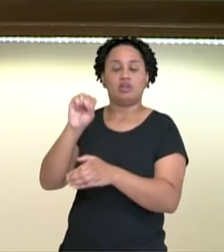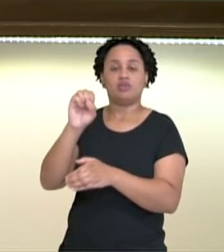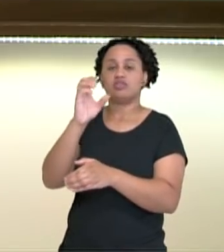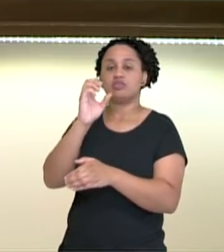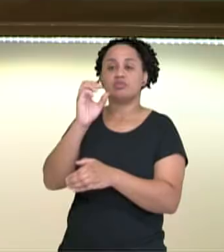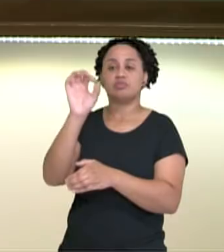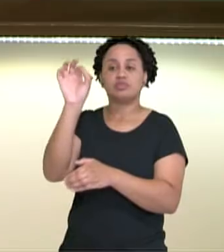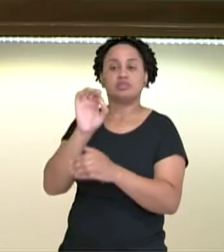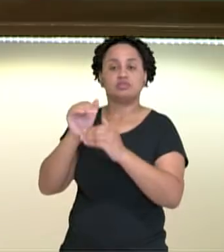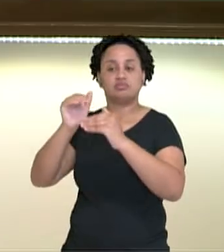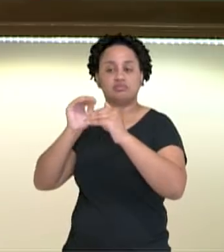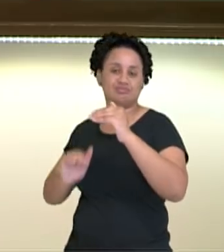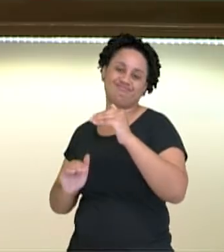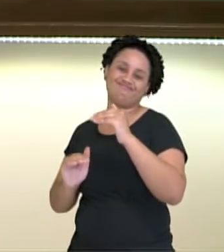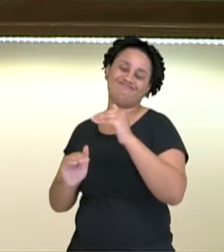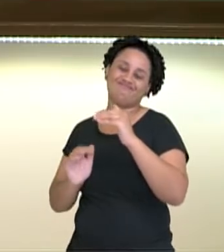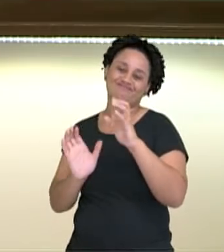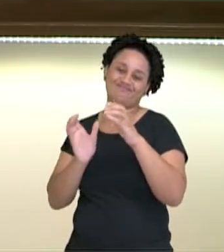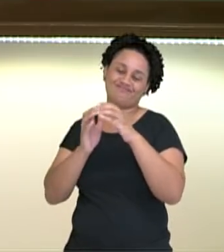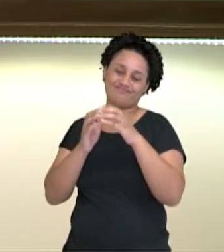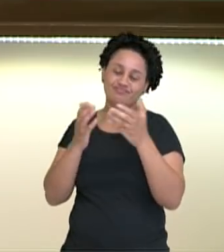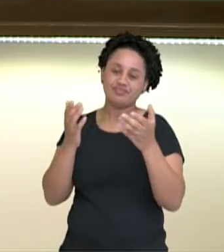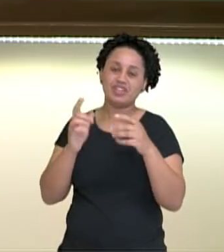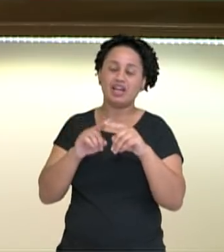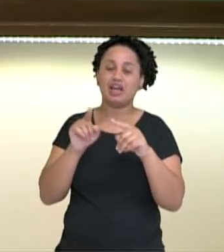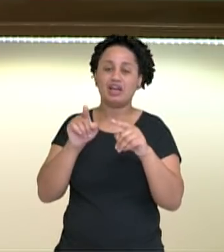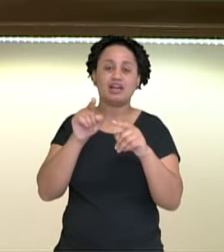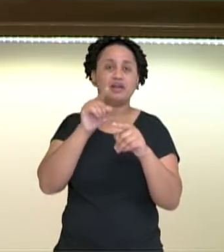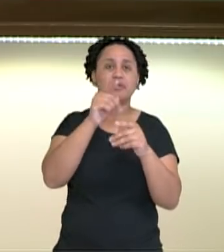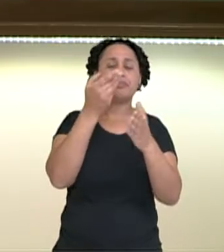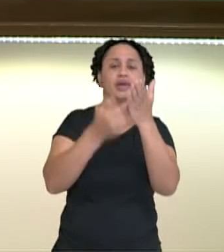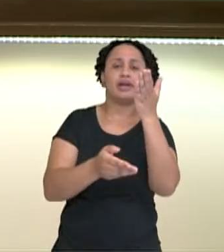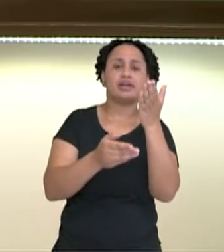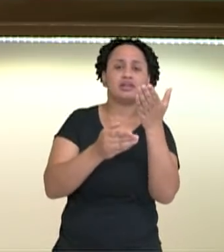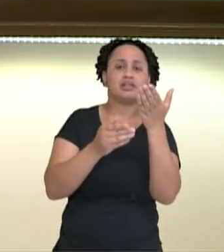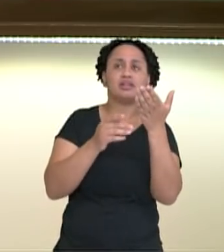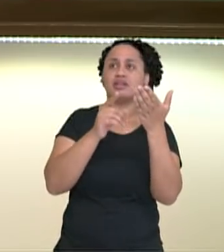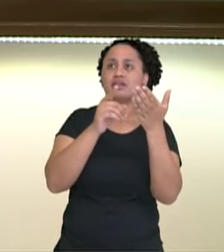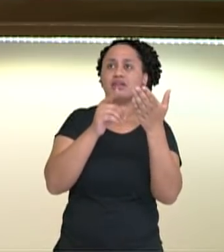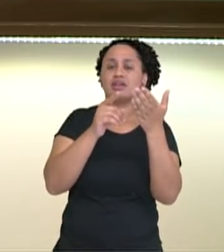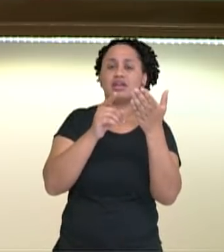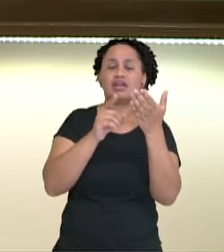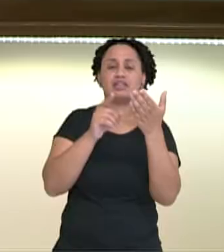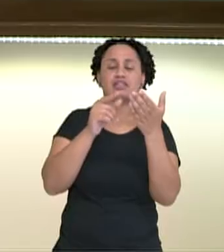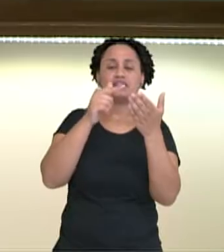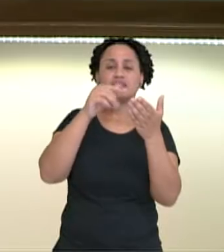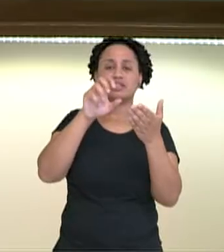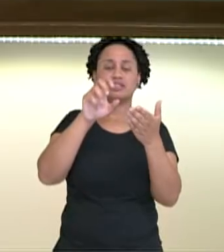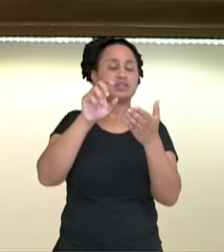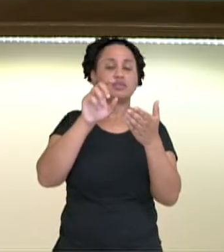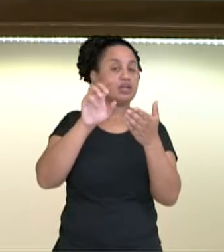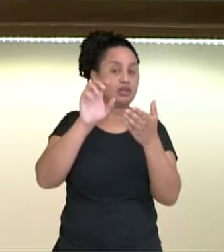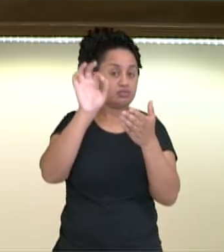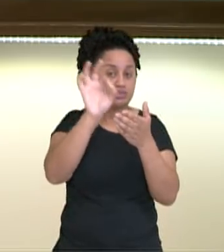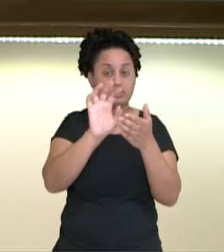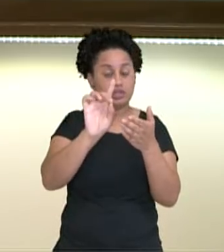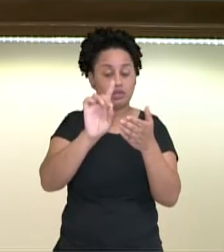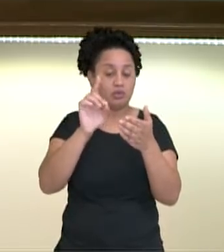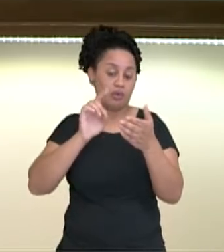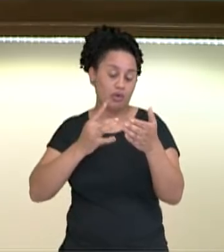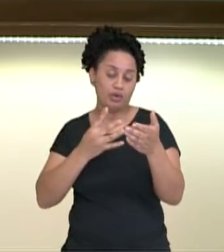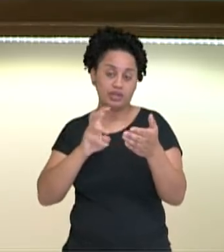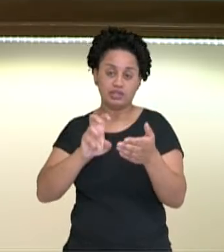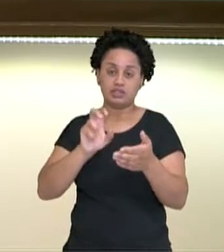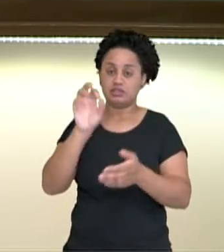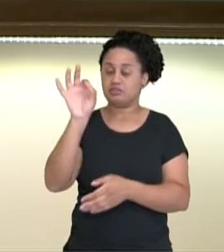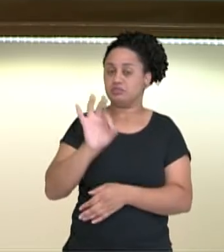rebaixamento. Aí aquele time perde na rodada seguinte, aí a chance de título dele, 75, cai para 45. Porque estava atrás